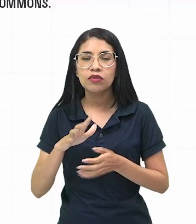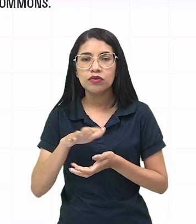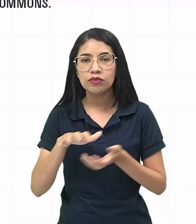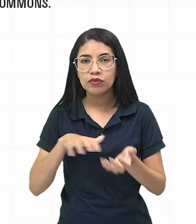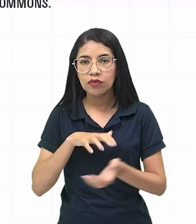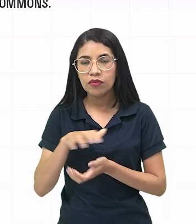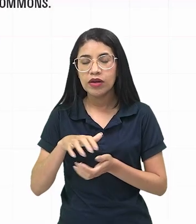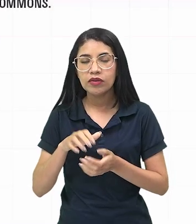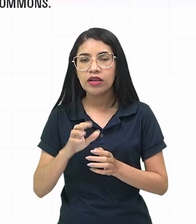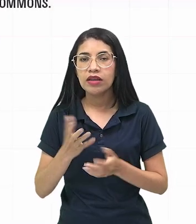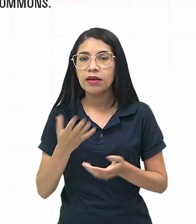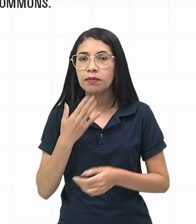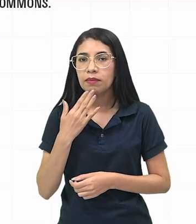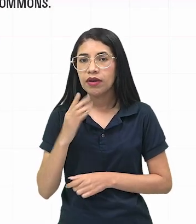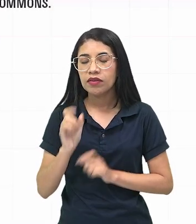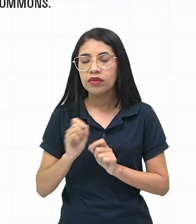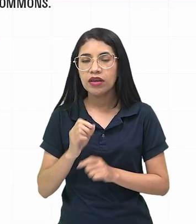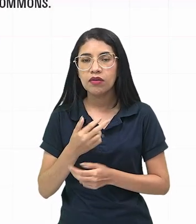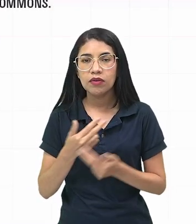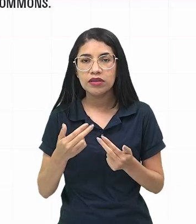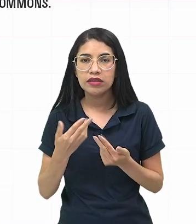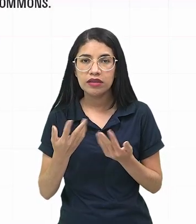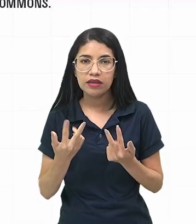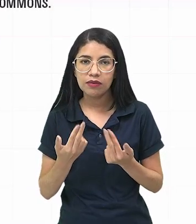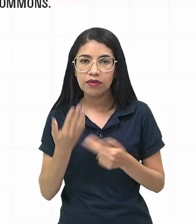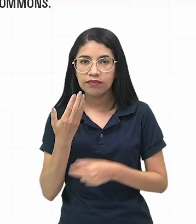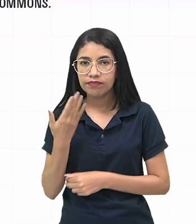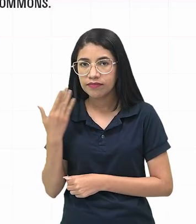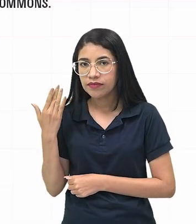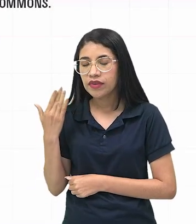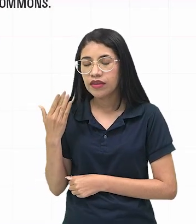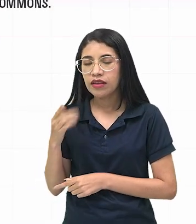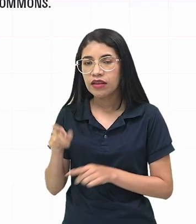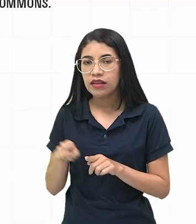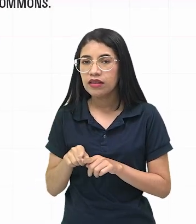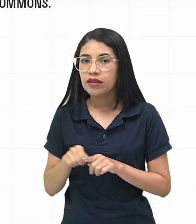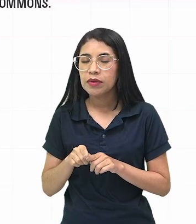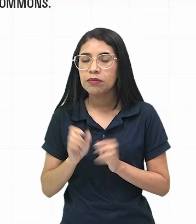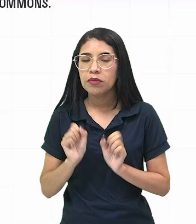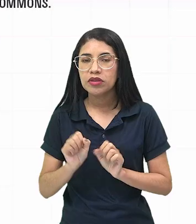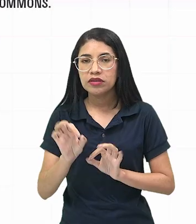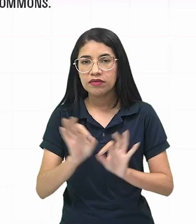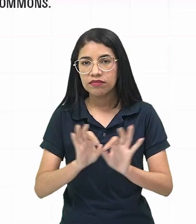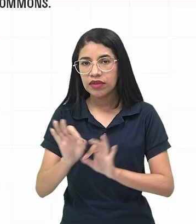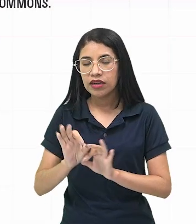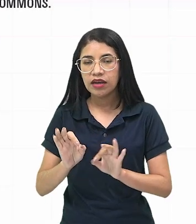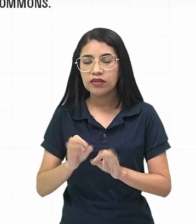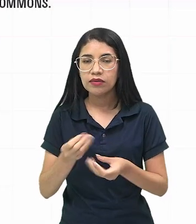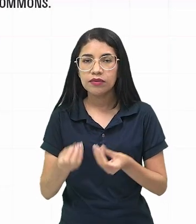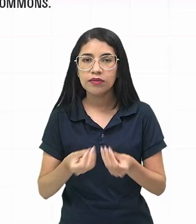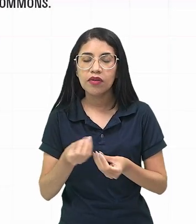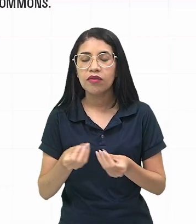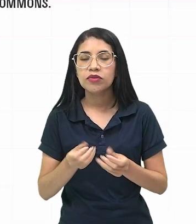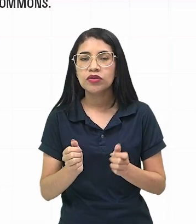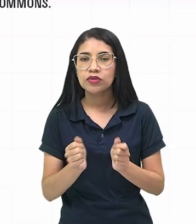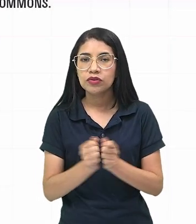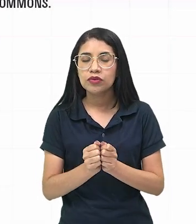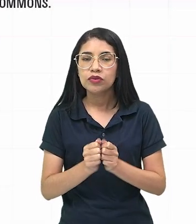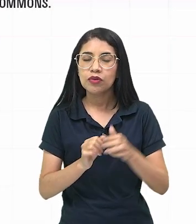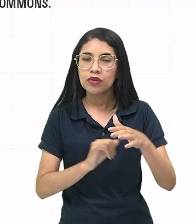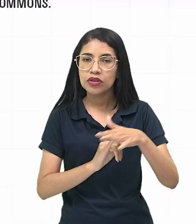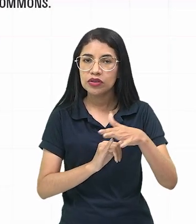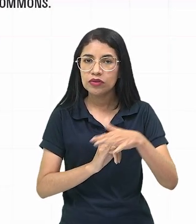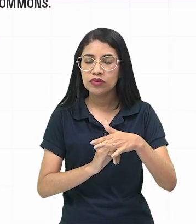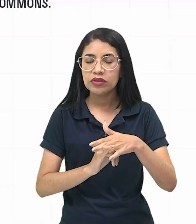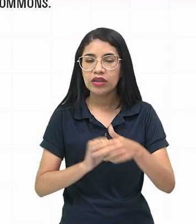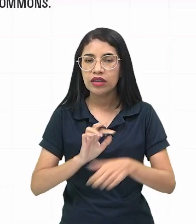reivindicam coisas como essas aí que vocês estão vendo na tela. E eles podem ser organizados de maneira independente ou por meio de organizações